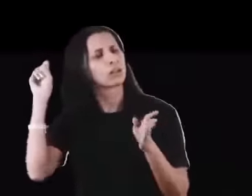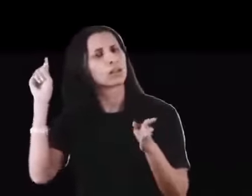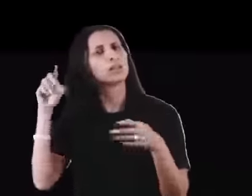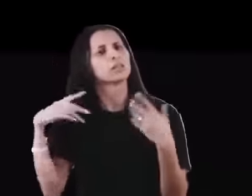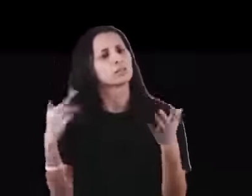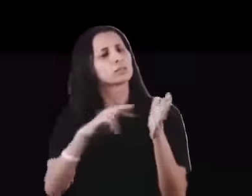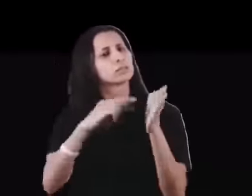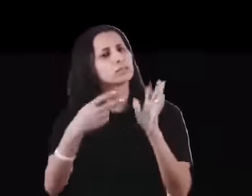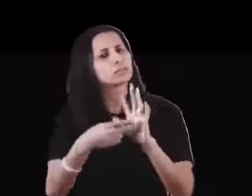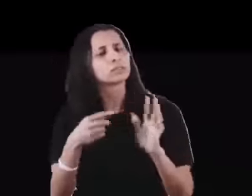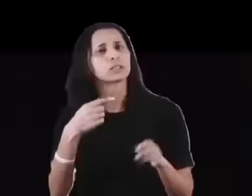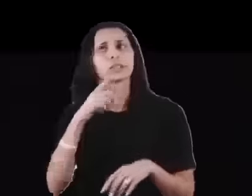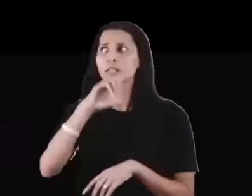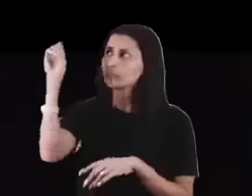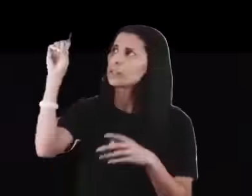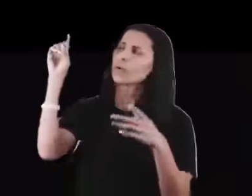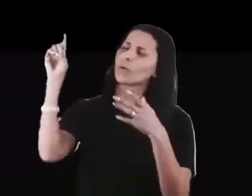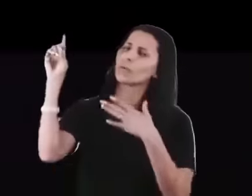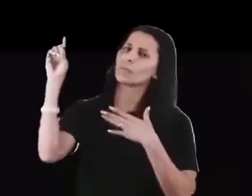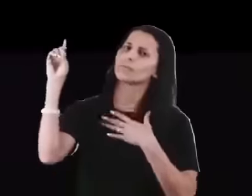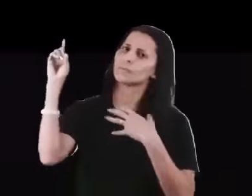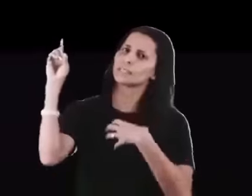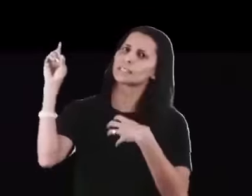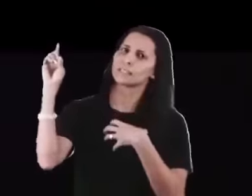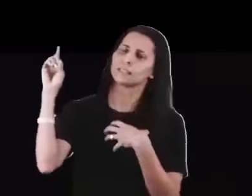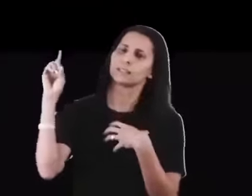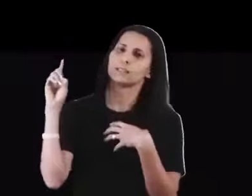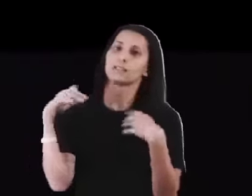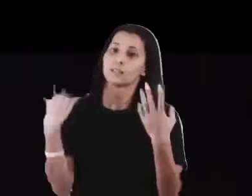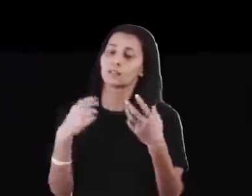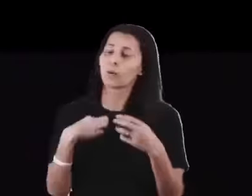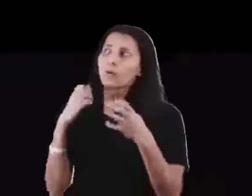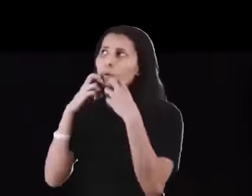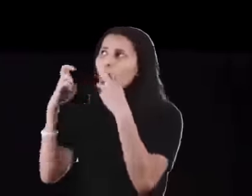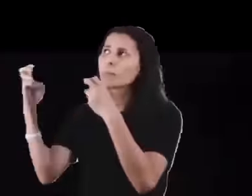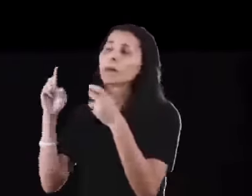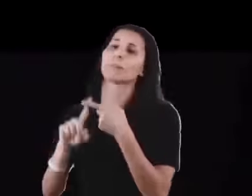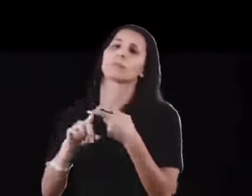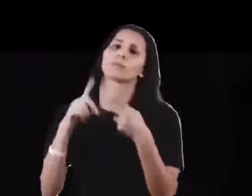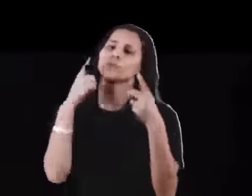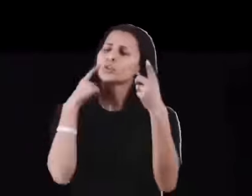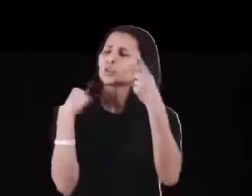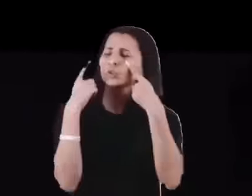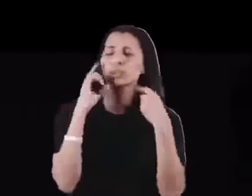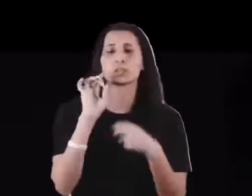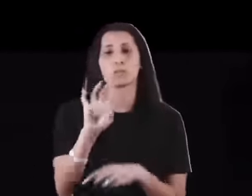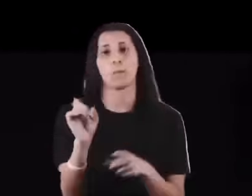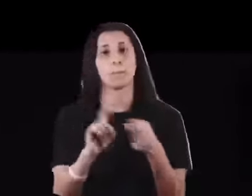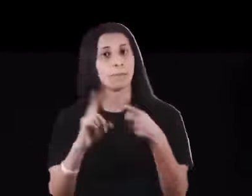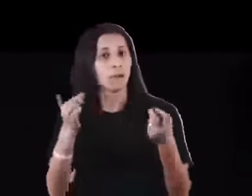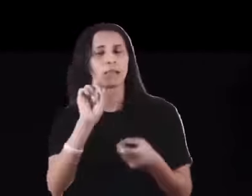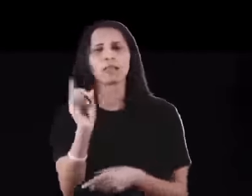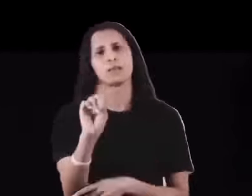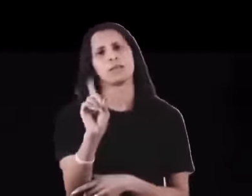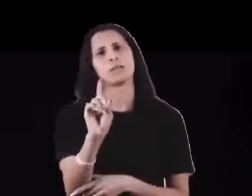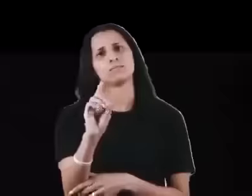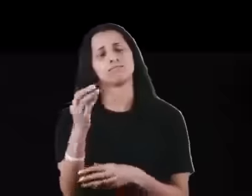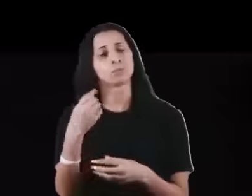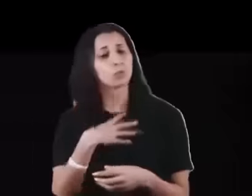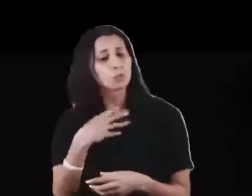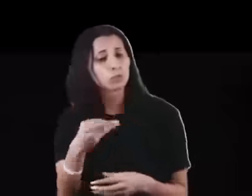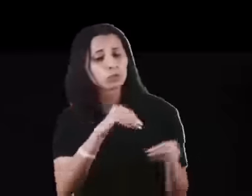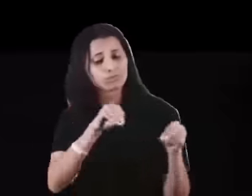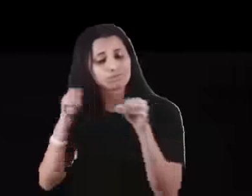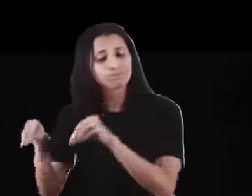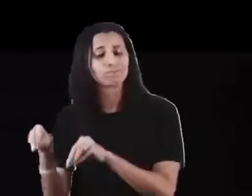isso significa que Deus me ouve eu vou clamar ele porque ela só queria chorar quantas de nós somos assim no meio da dor a gente se esquece